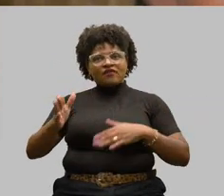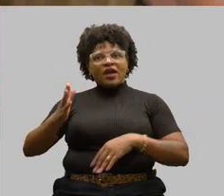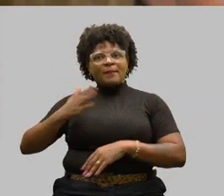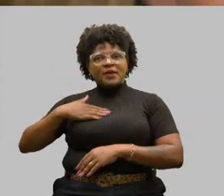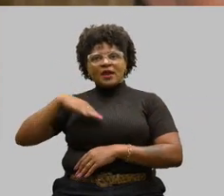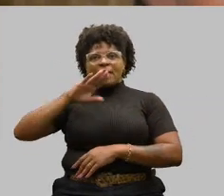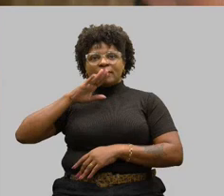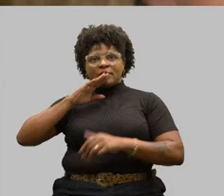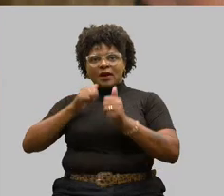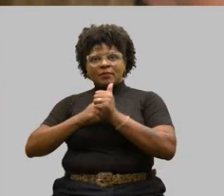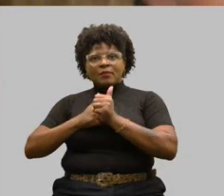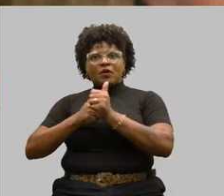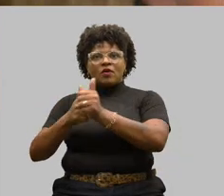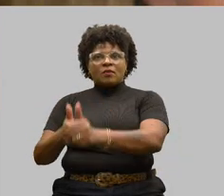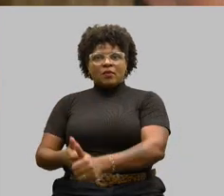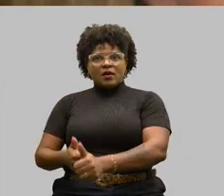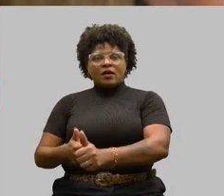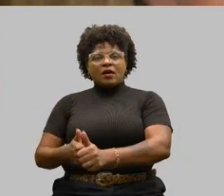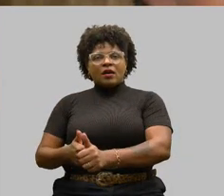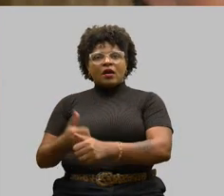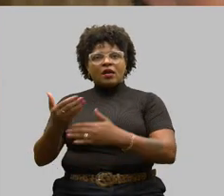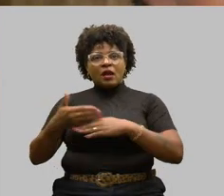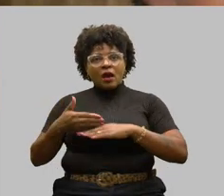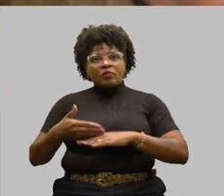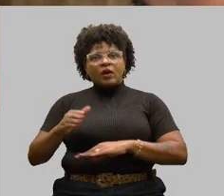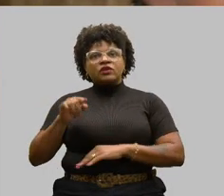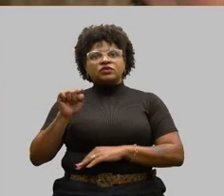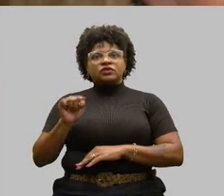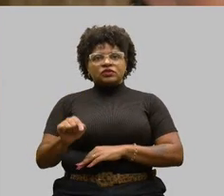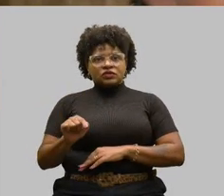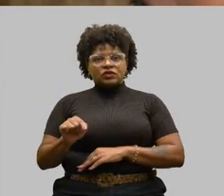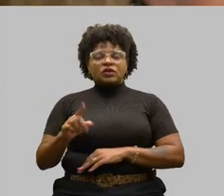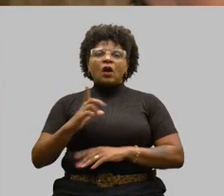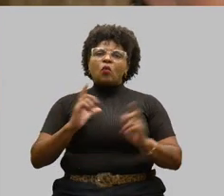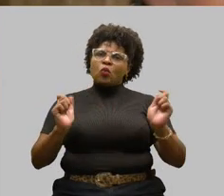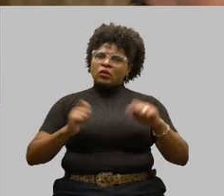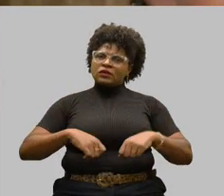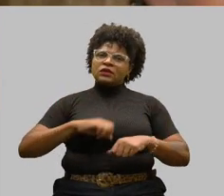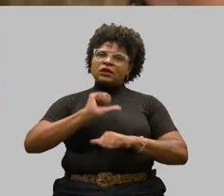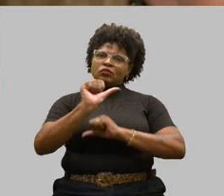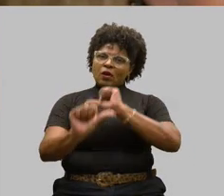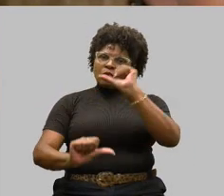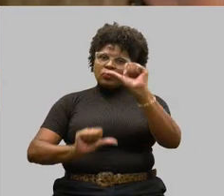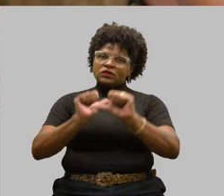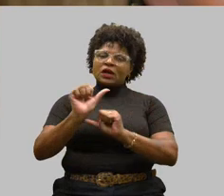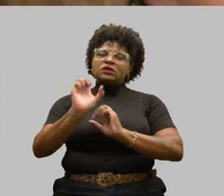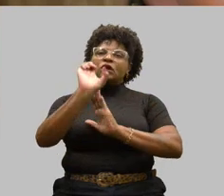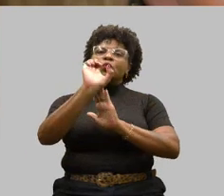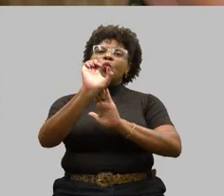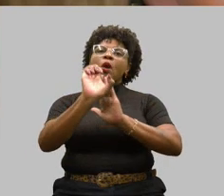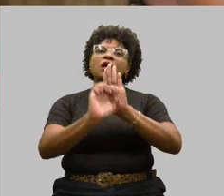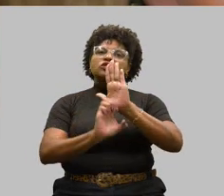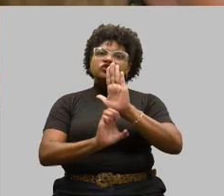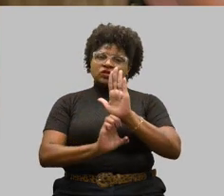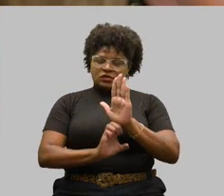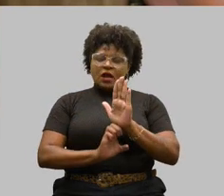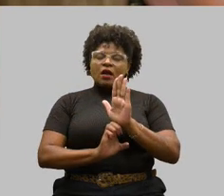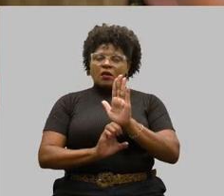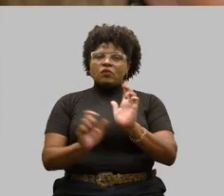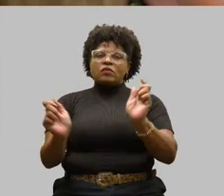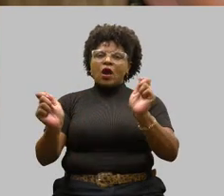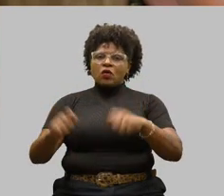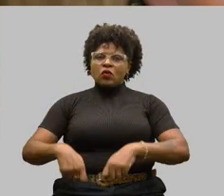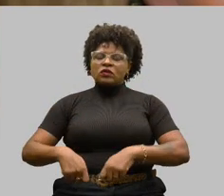a partir dessa história eu consegui que houvesse uma mudança de edital para contemplar outras pessoas